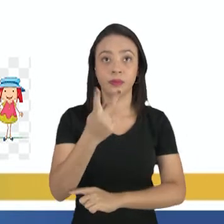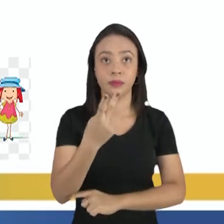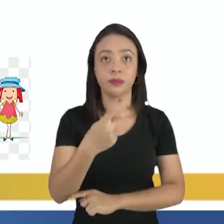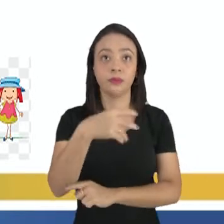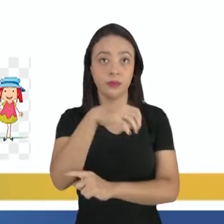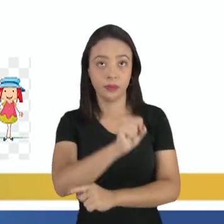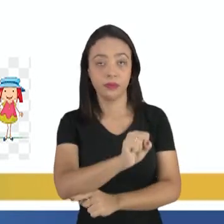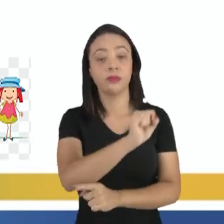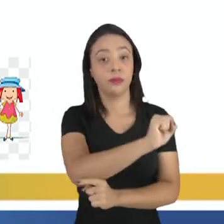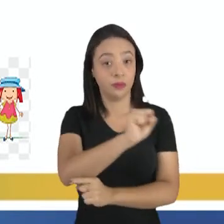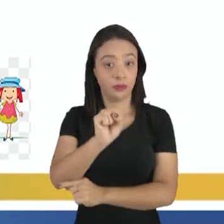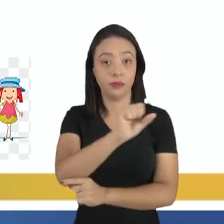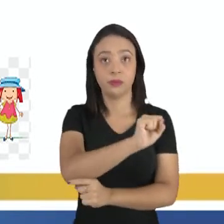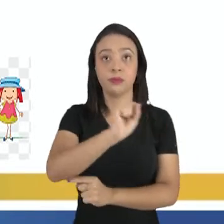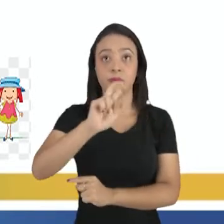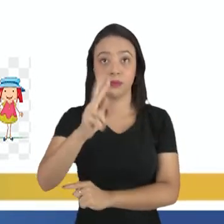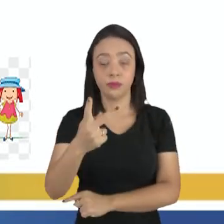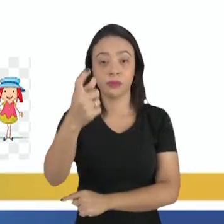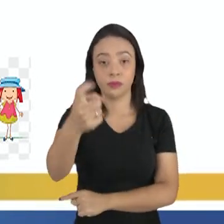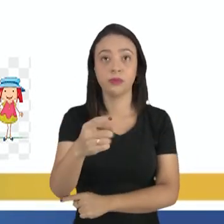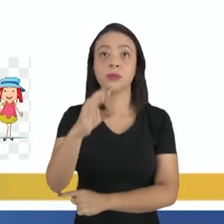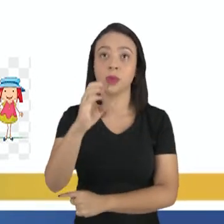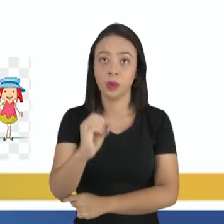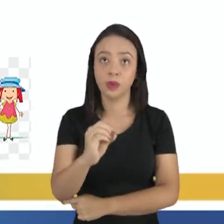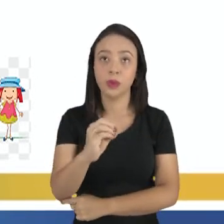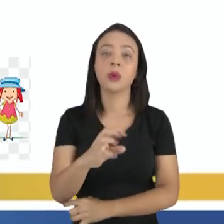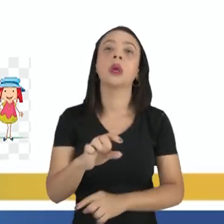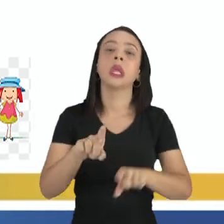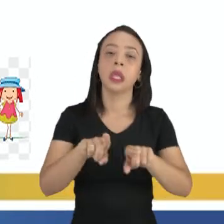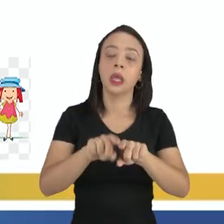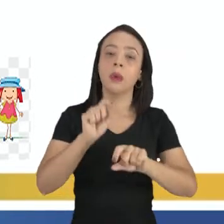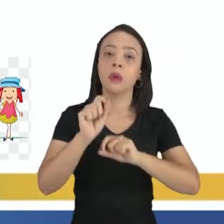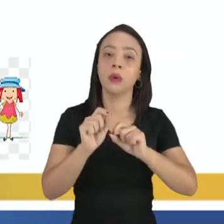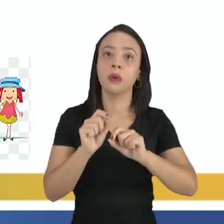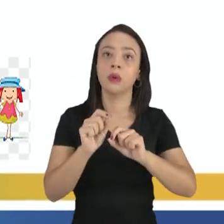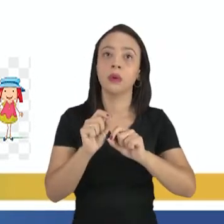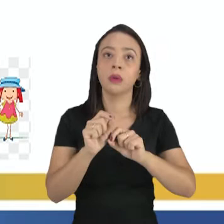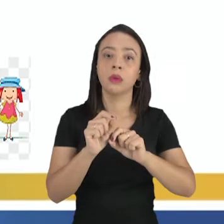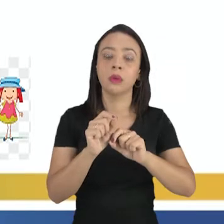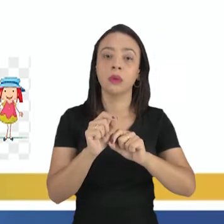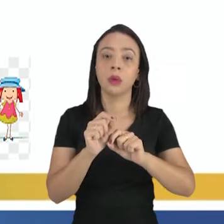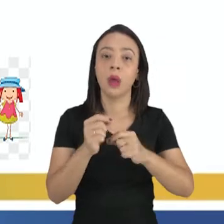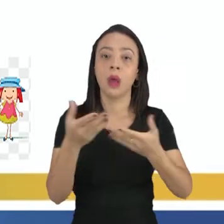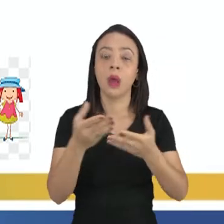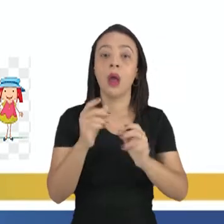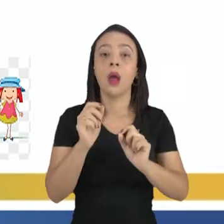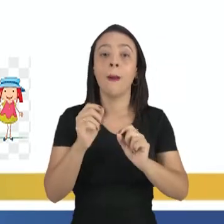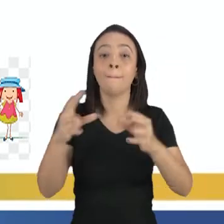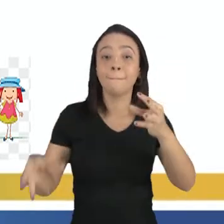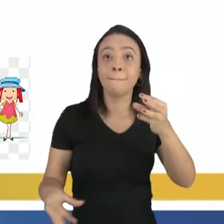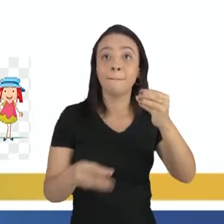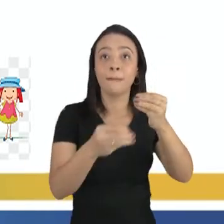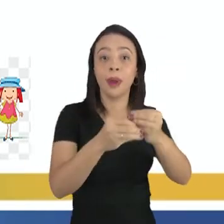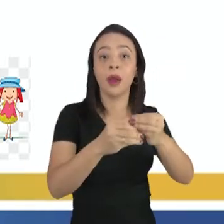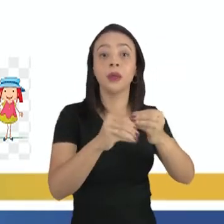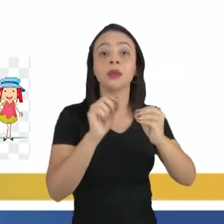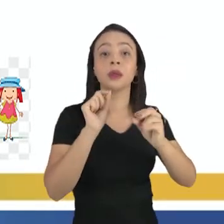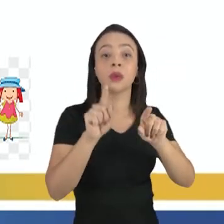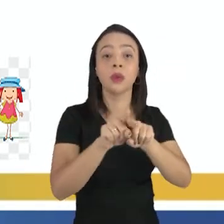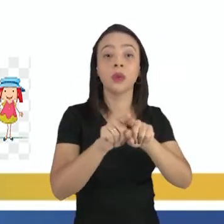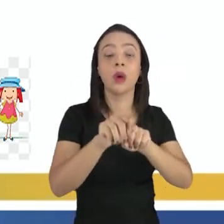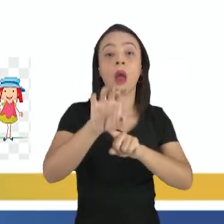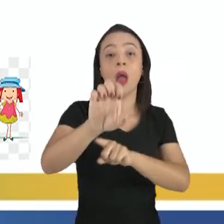CH, S, SS, SH, X e O, ao invés de a gente acrescentar só o S, nós vamos acrescentar